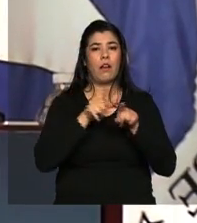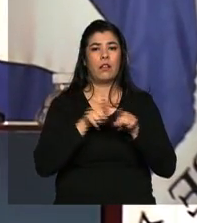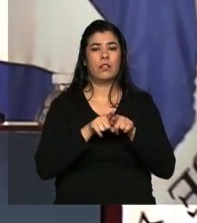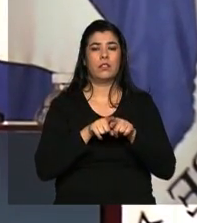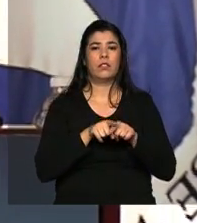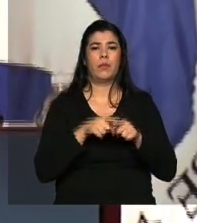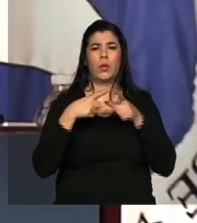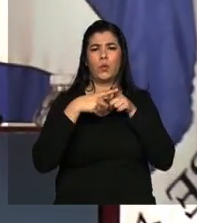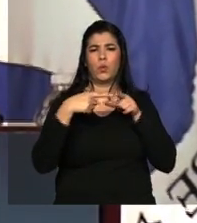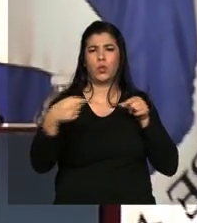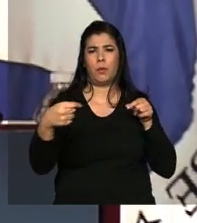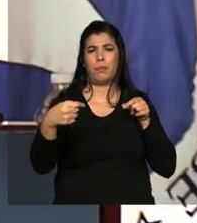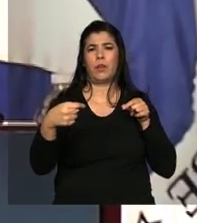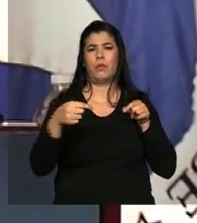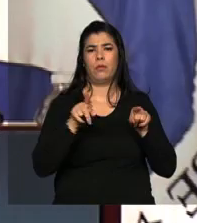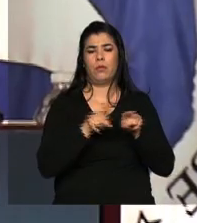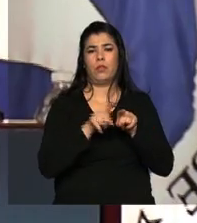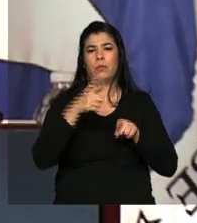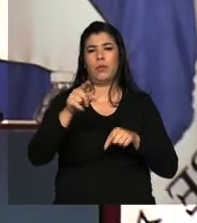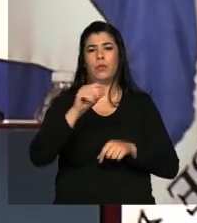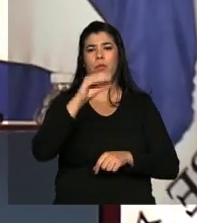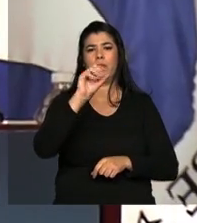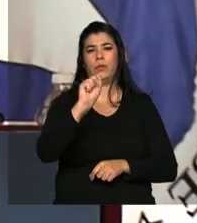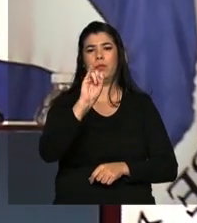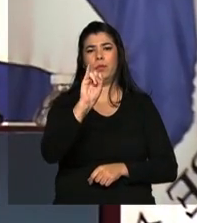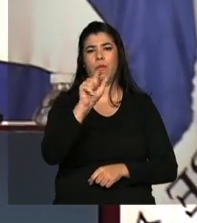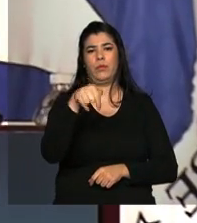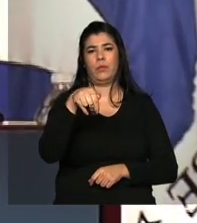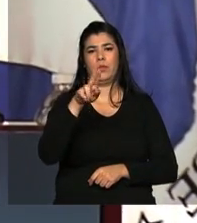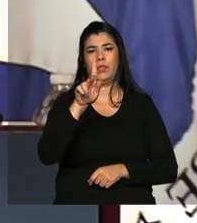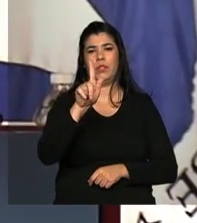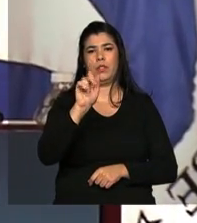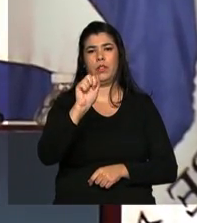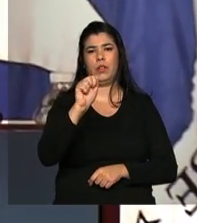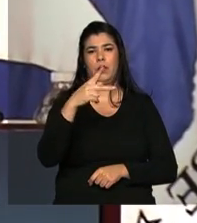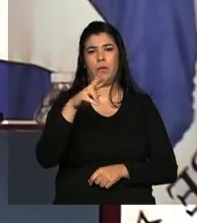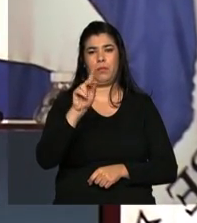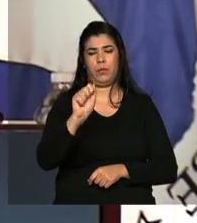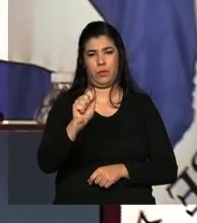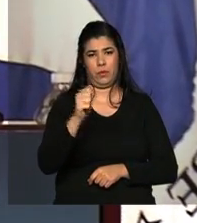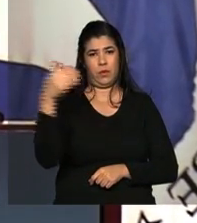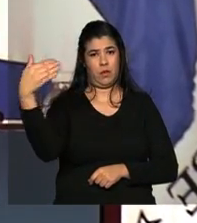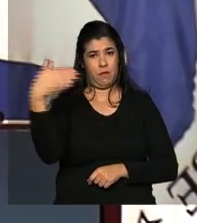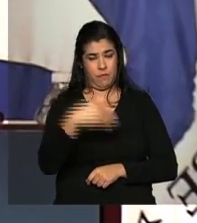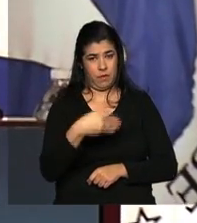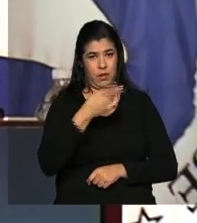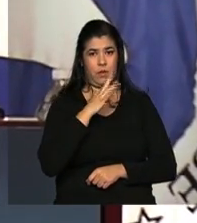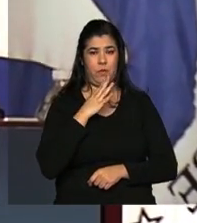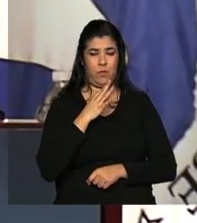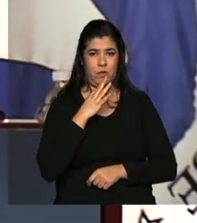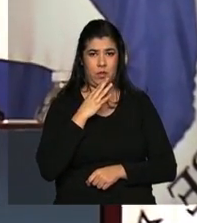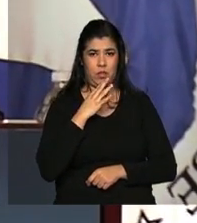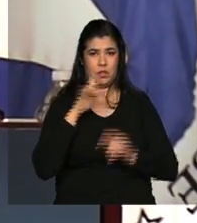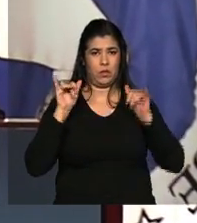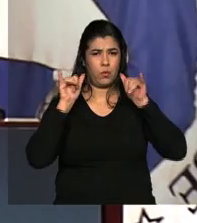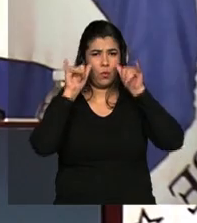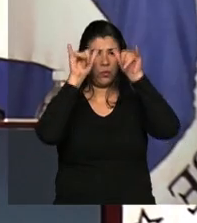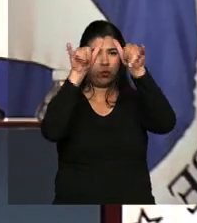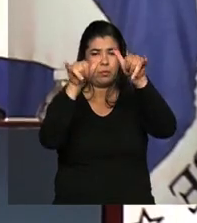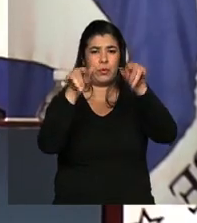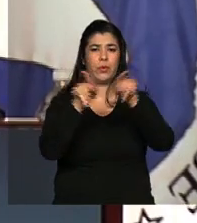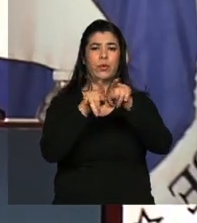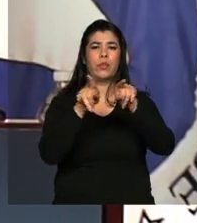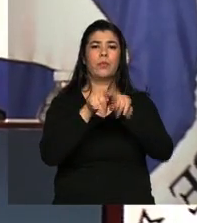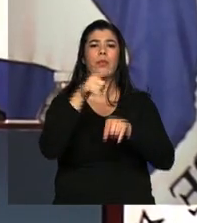Singapura, que entraram, por exemplo, alguns em nossos aeroportos, outros entraram